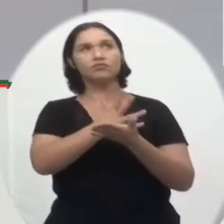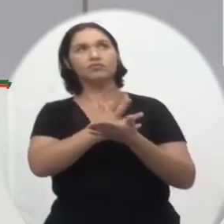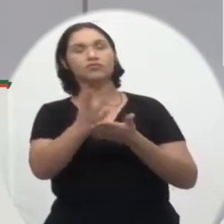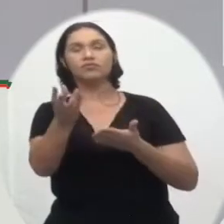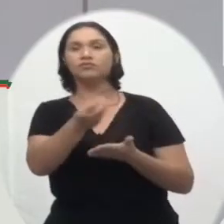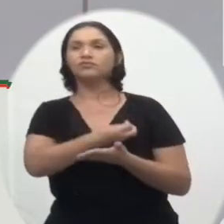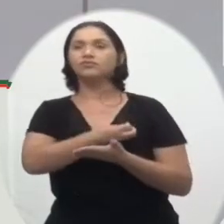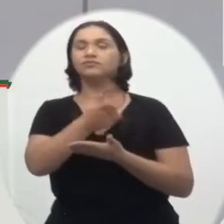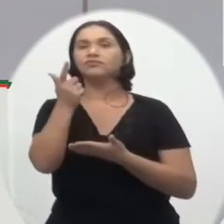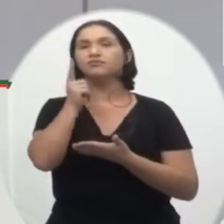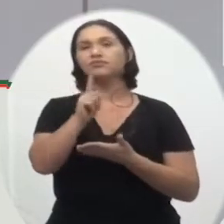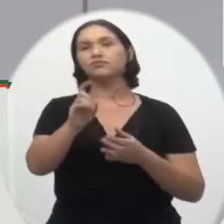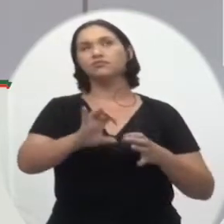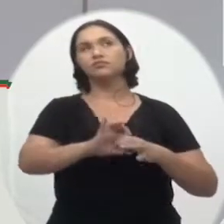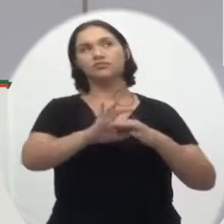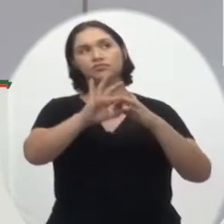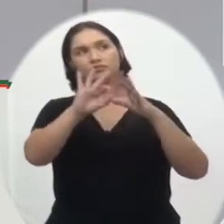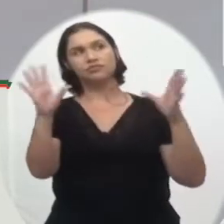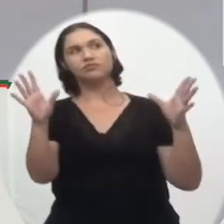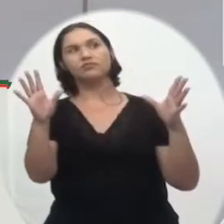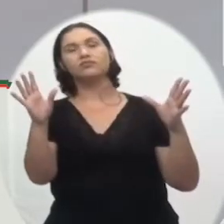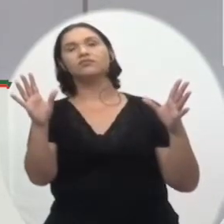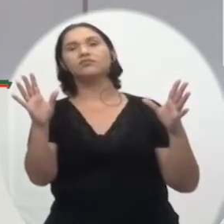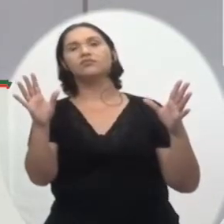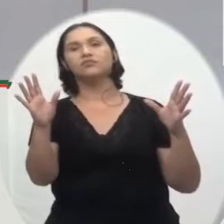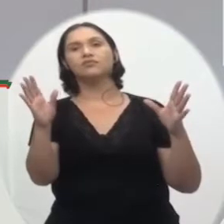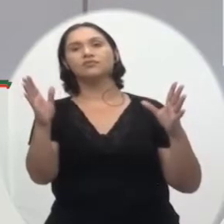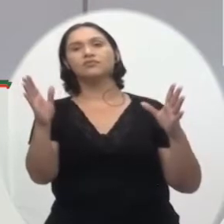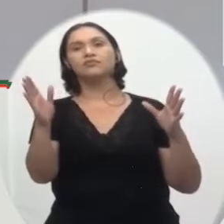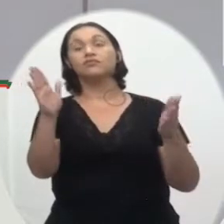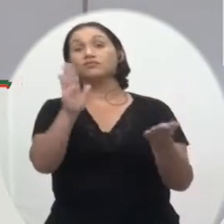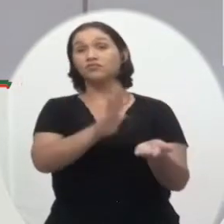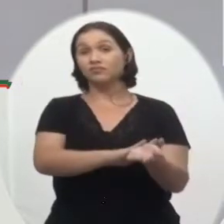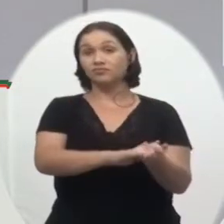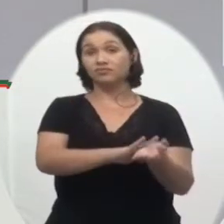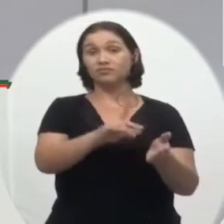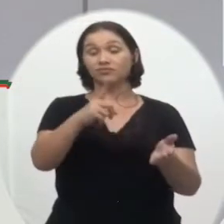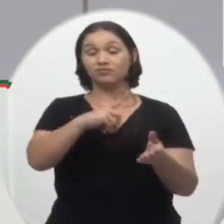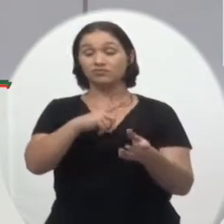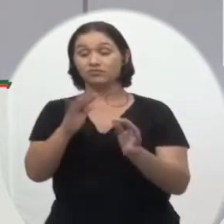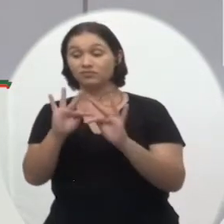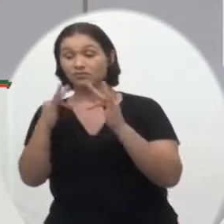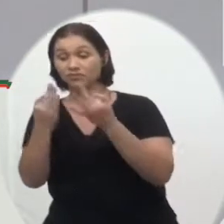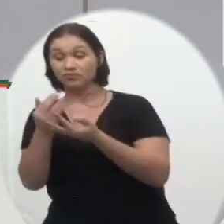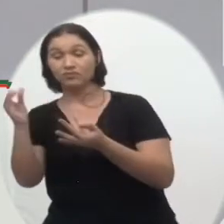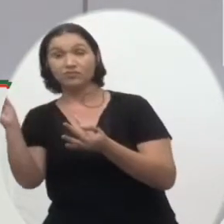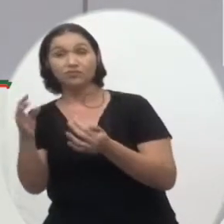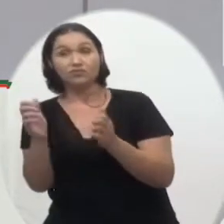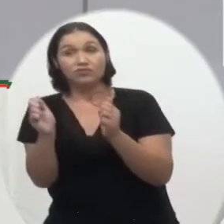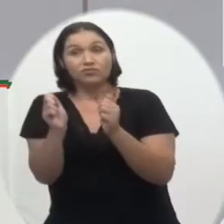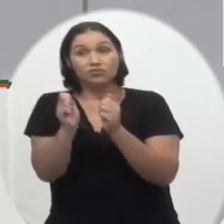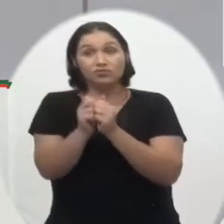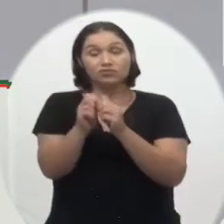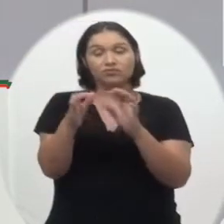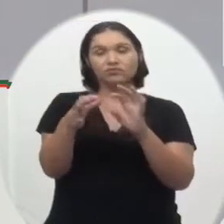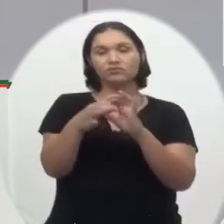a sua dignidade, recuperarem a sua família, o seu casamento, recuperarem a sua